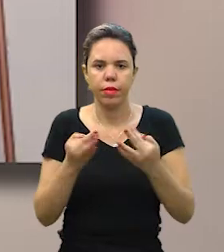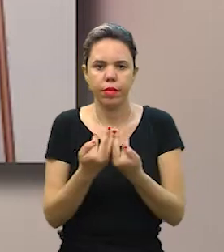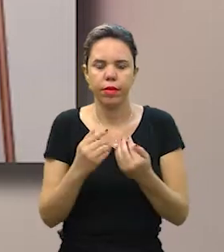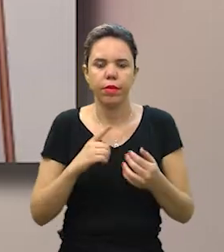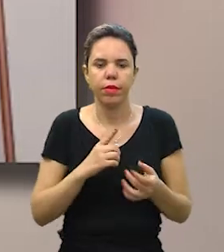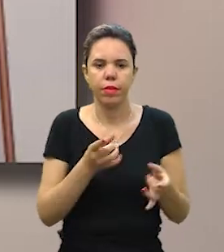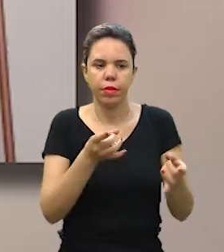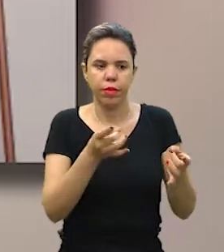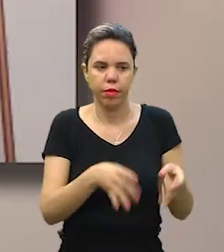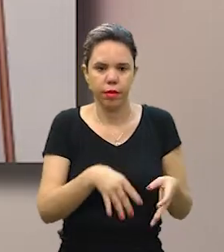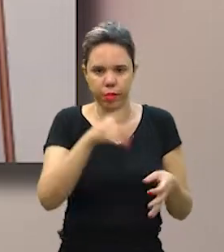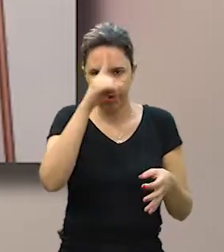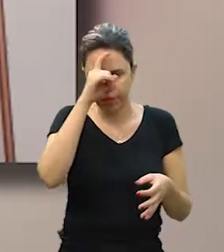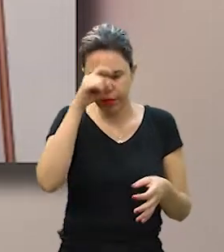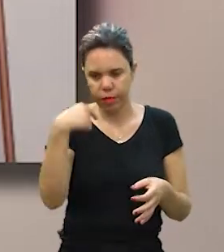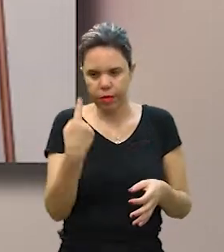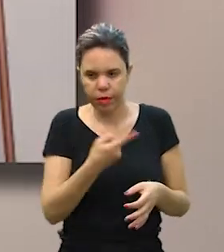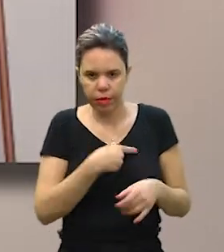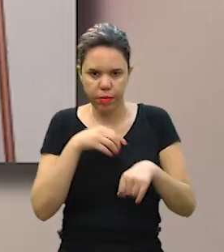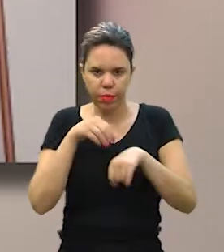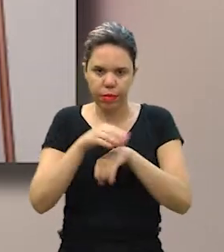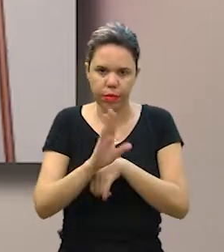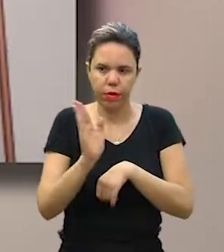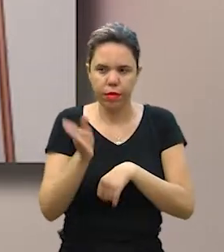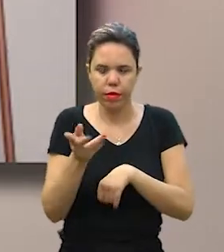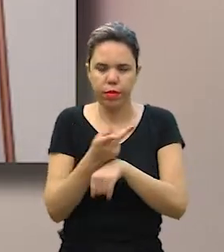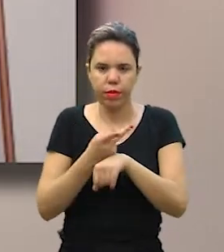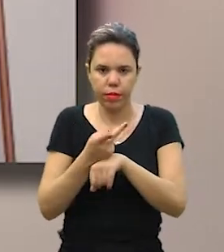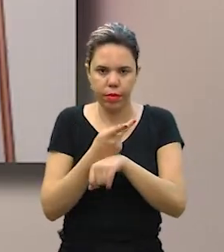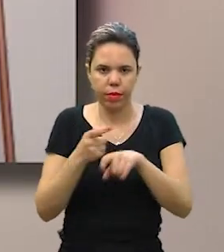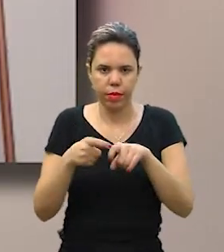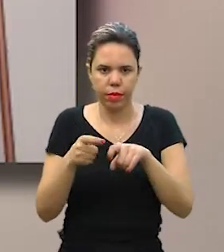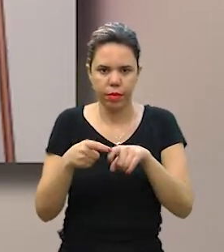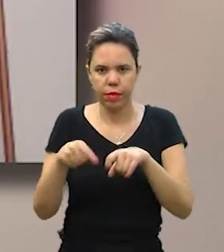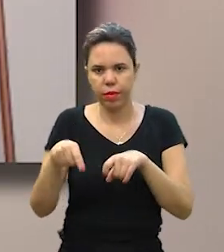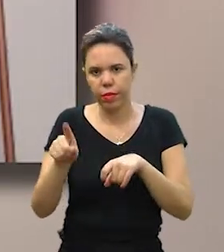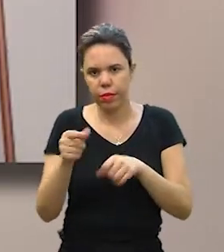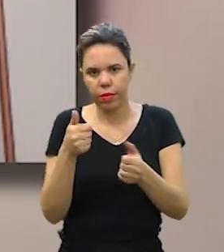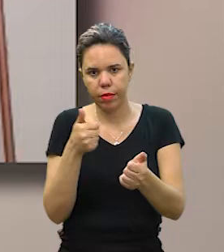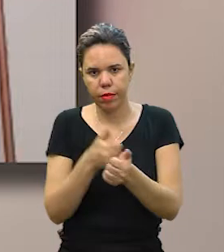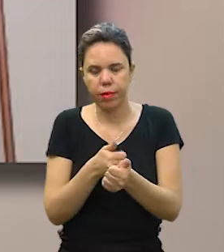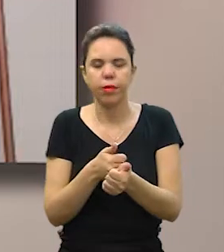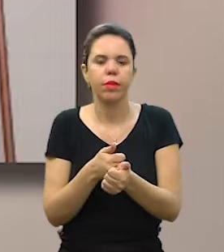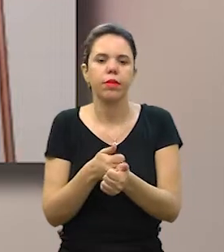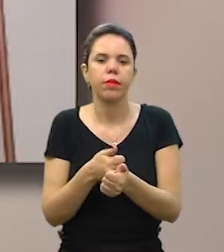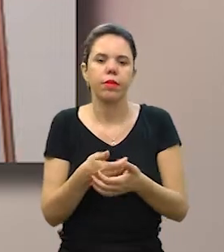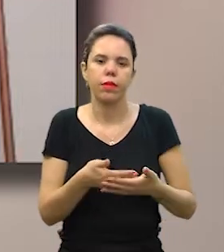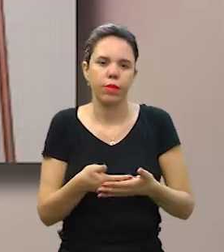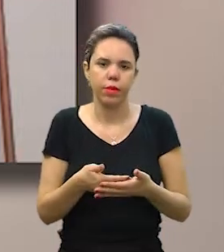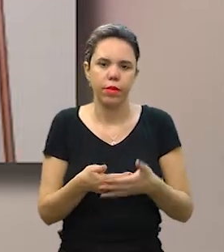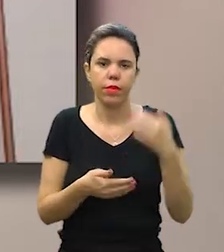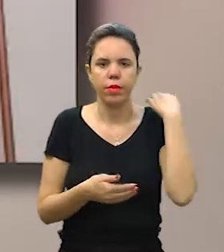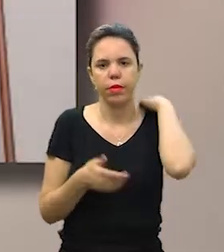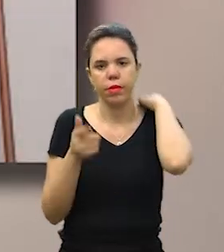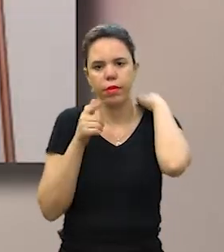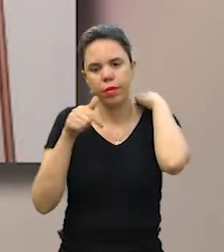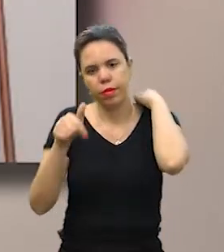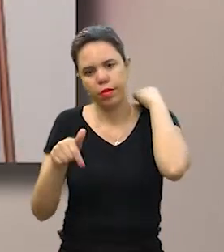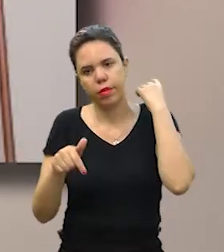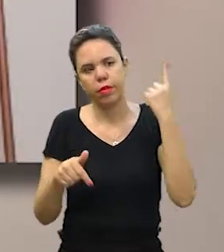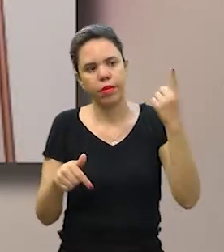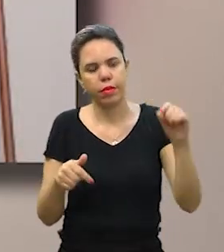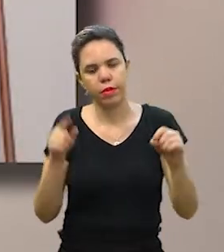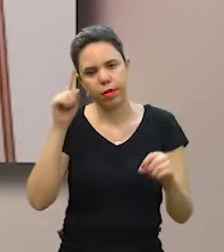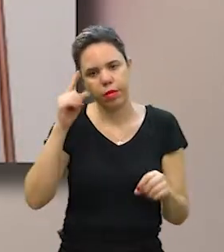têm alta da maternidade, nós indicamos que já procure o pediatra que vai acompanhar esse bebê com 7 a